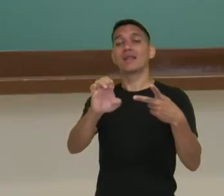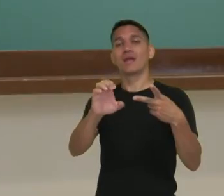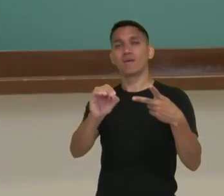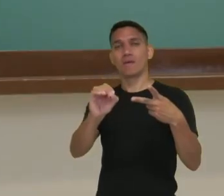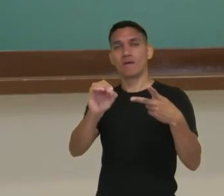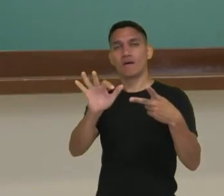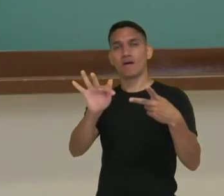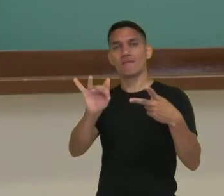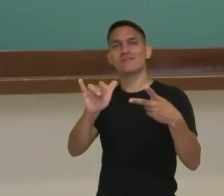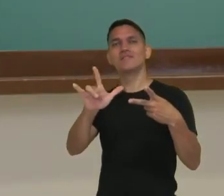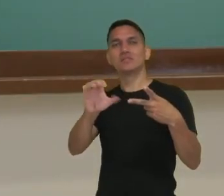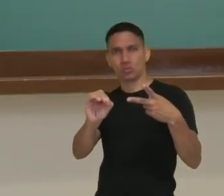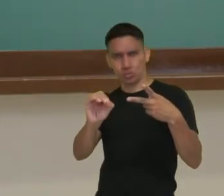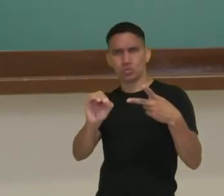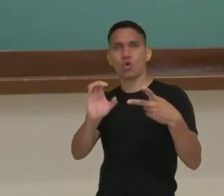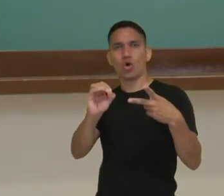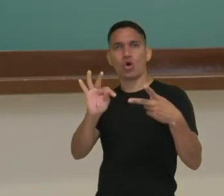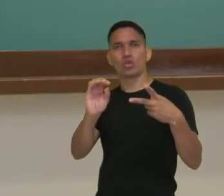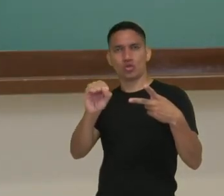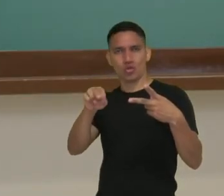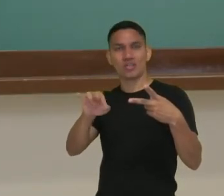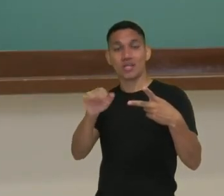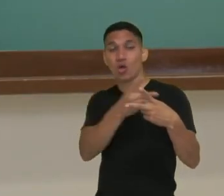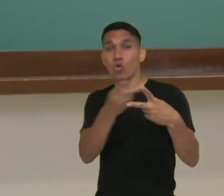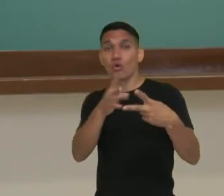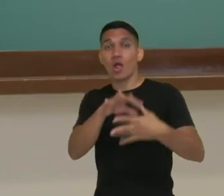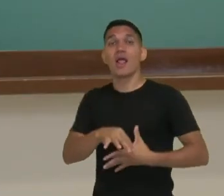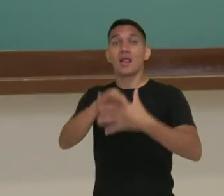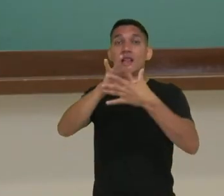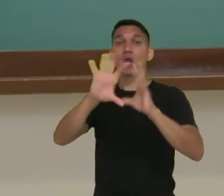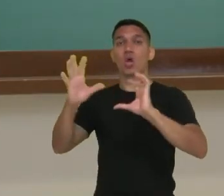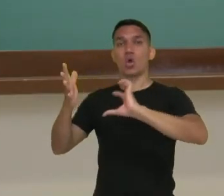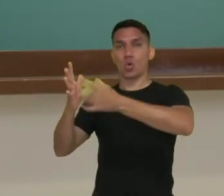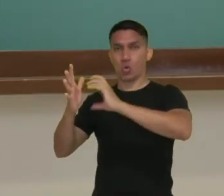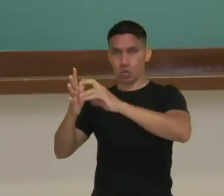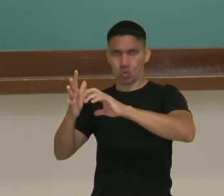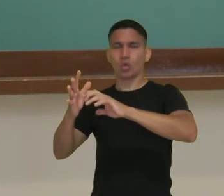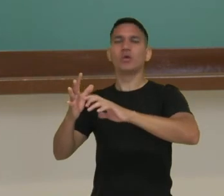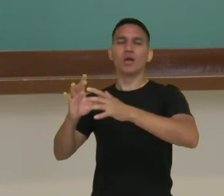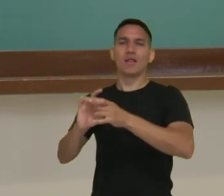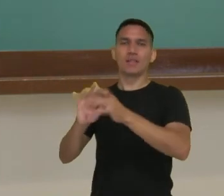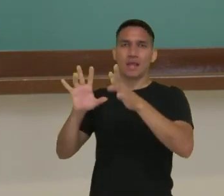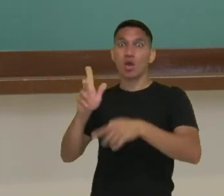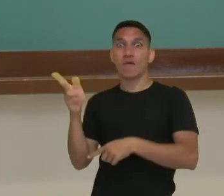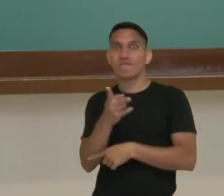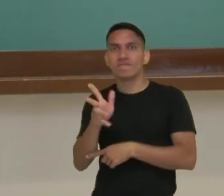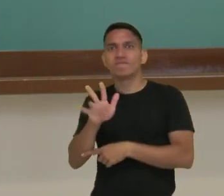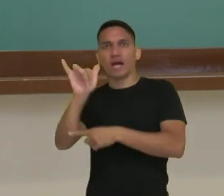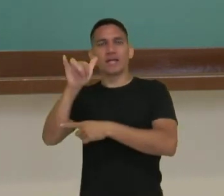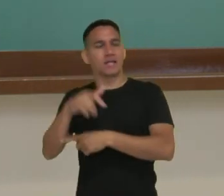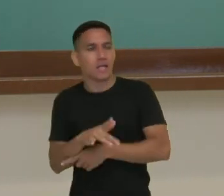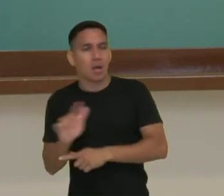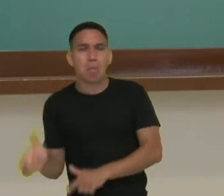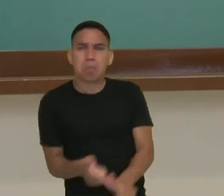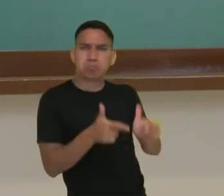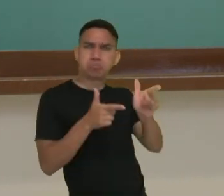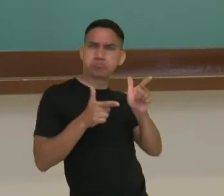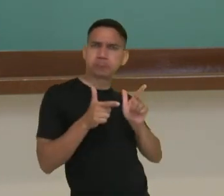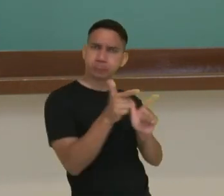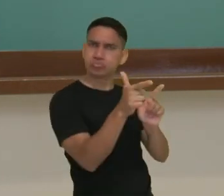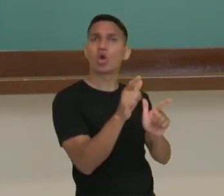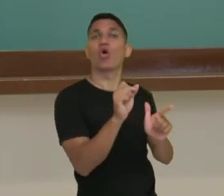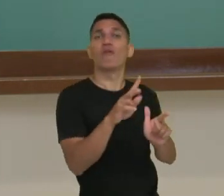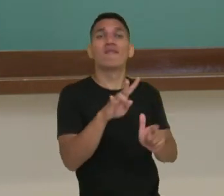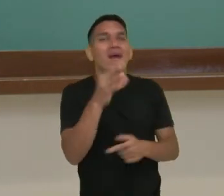que lideraram um grupo dos liberais, eles vão pegar em armas e eles vão tentar fazer então